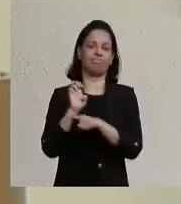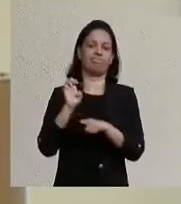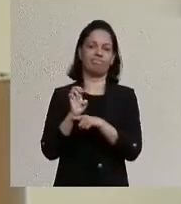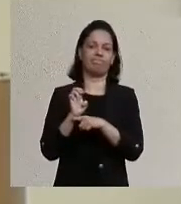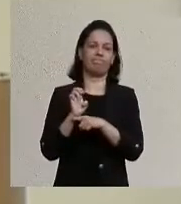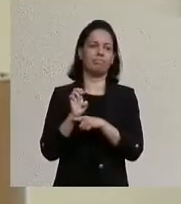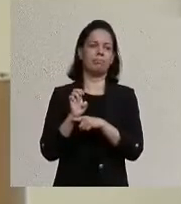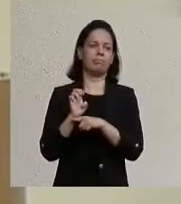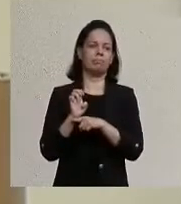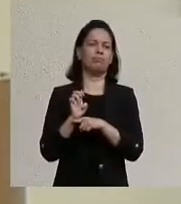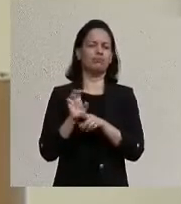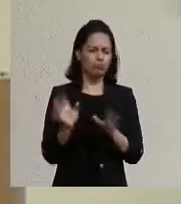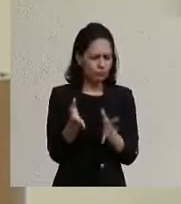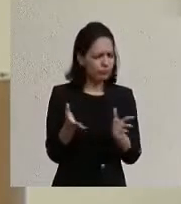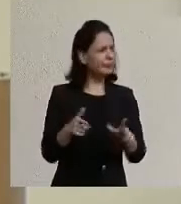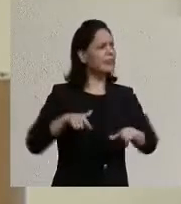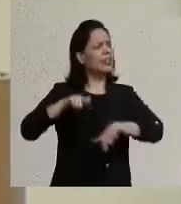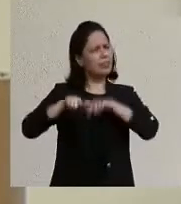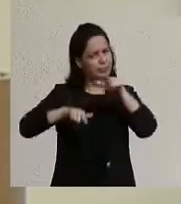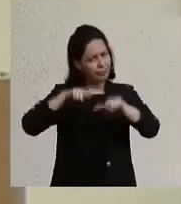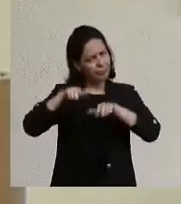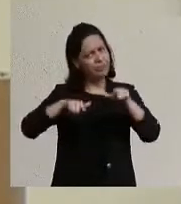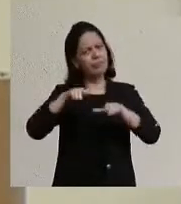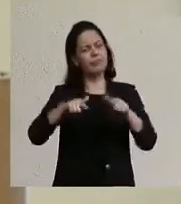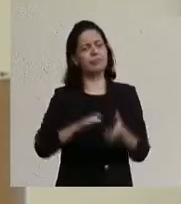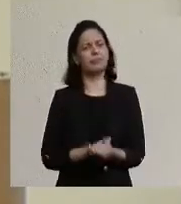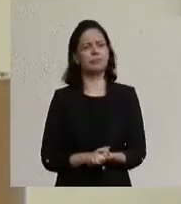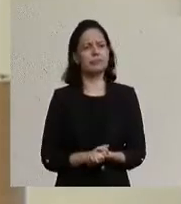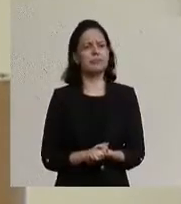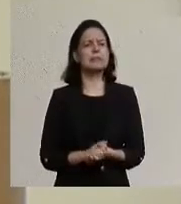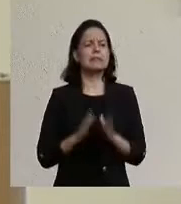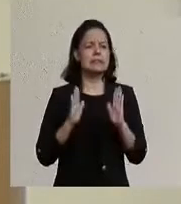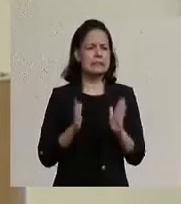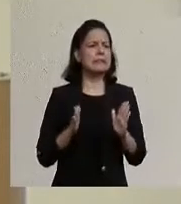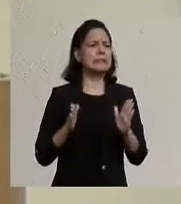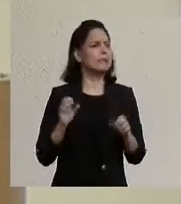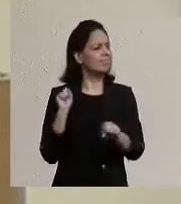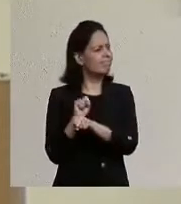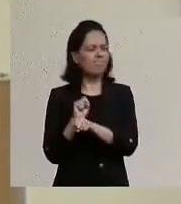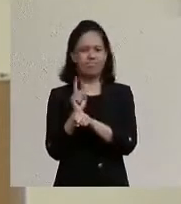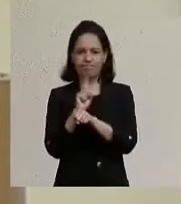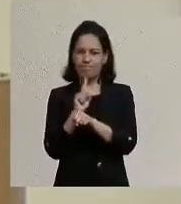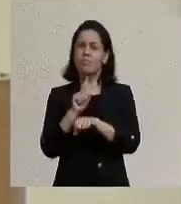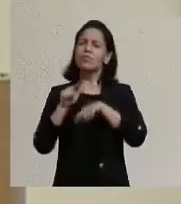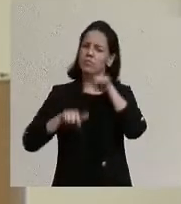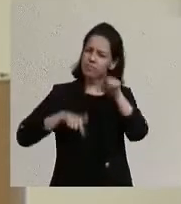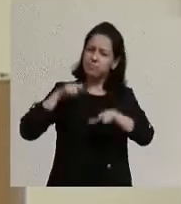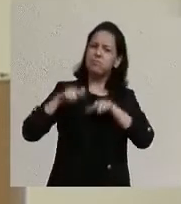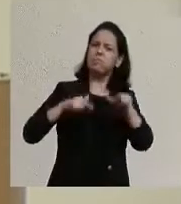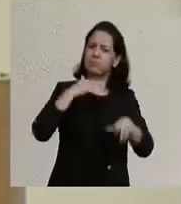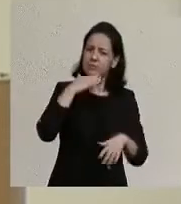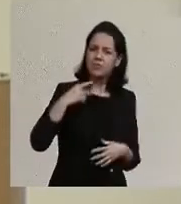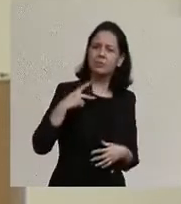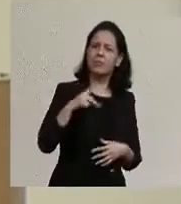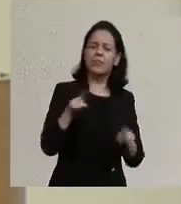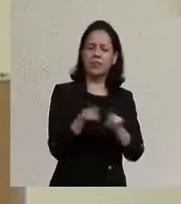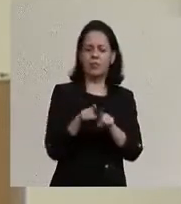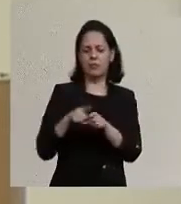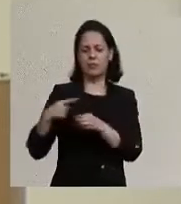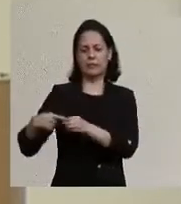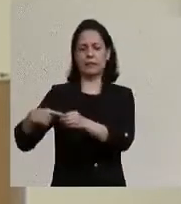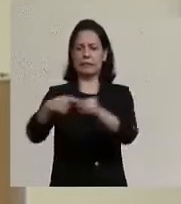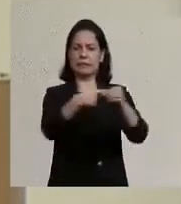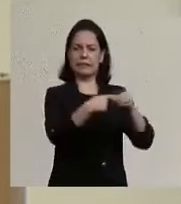um deputado atuante um deputado que trabalhou todo tempo pela nossa cidade pelas cidades